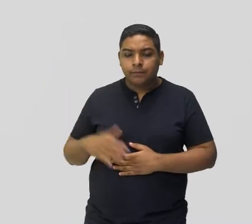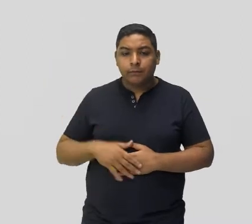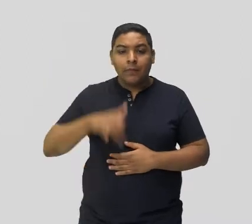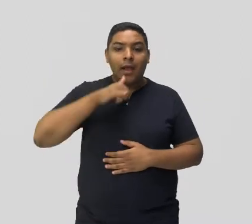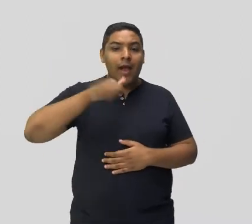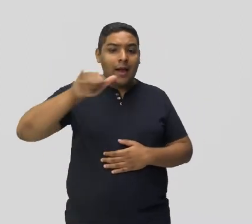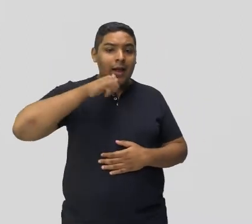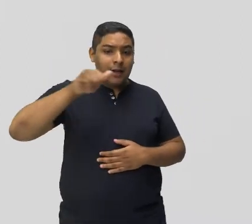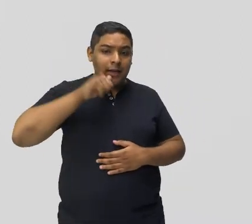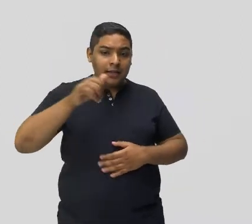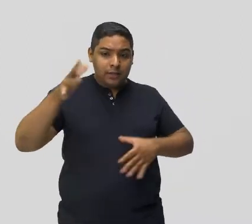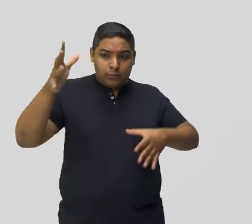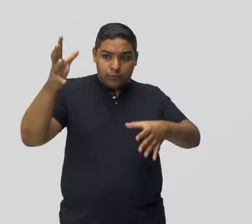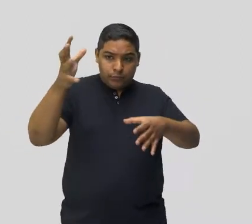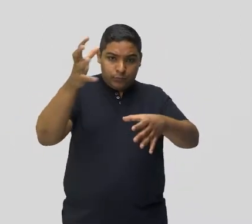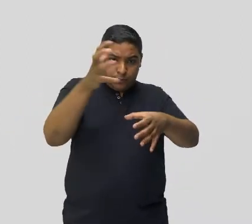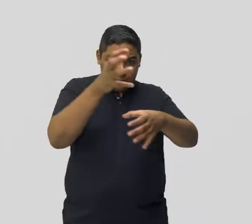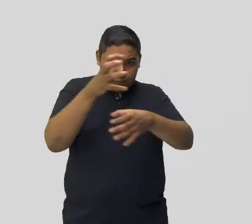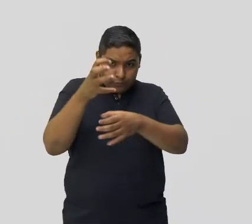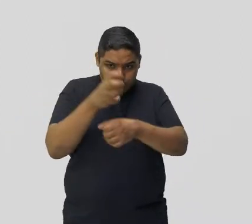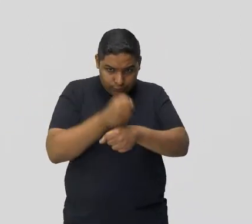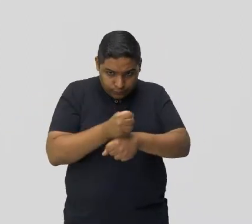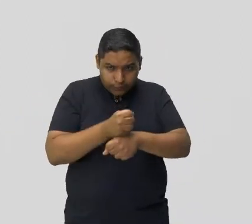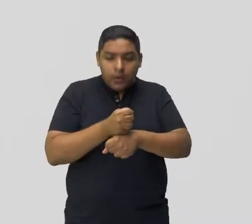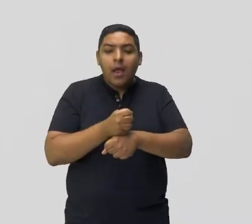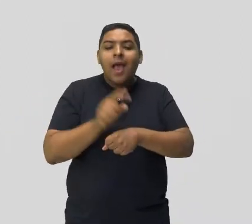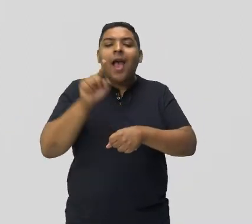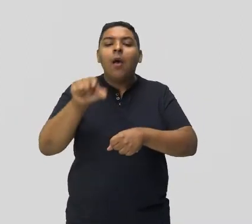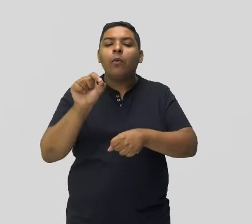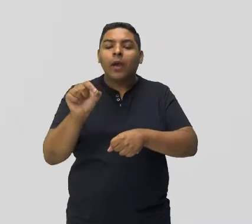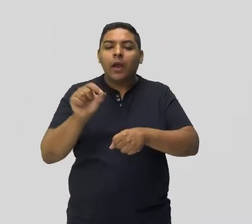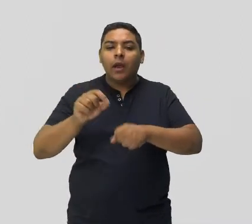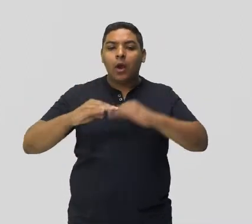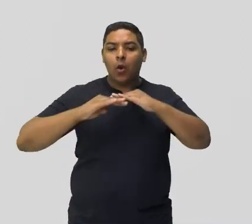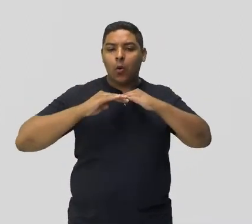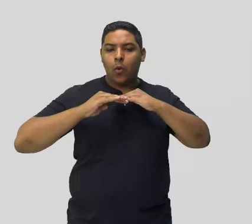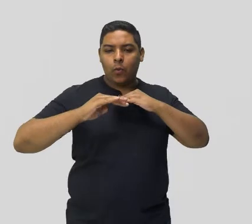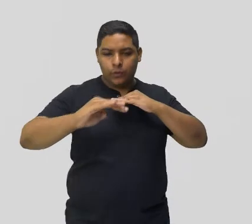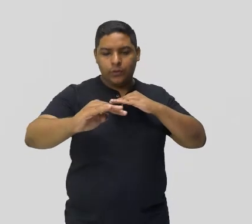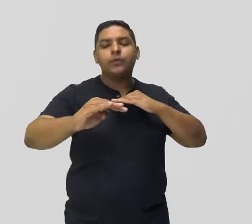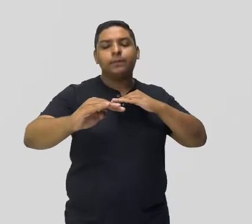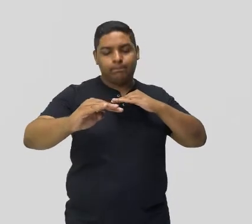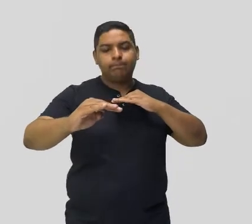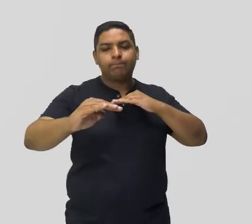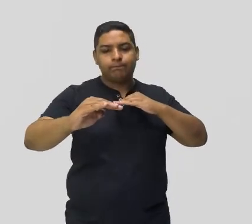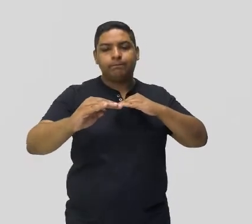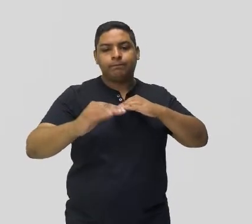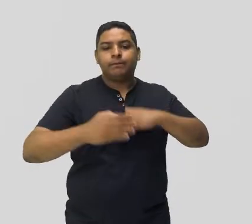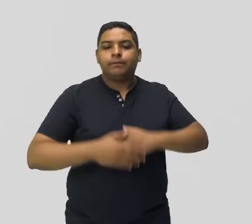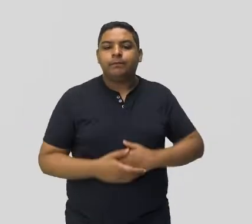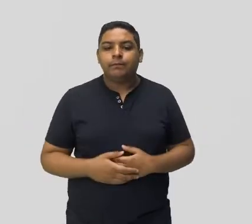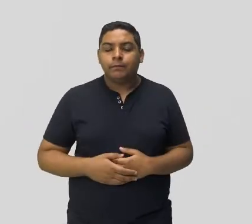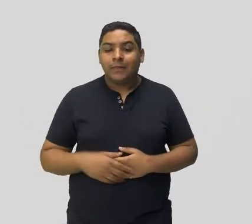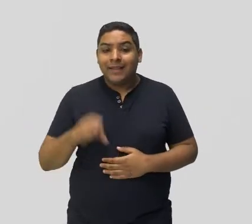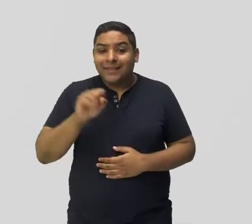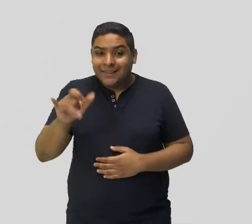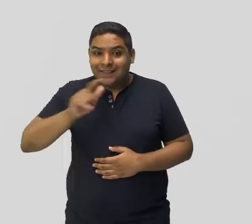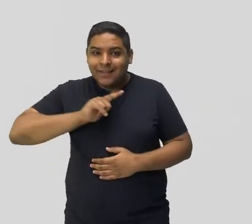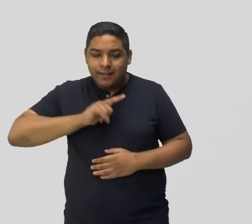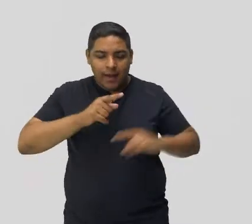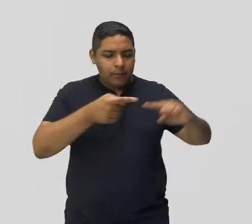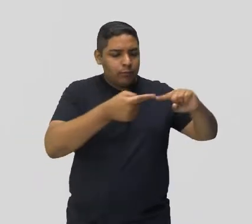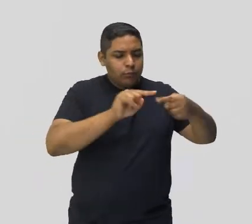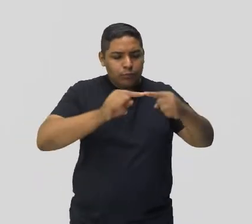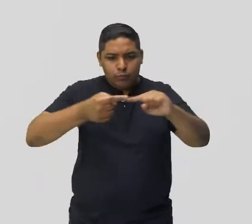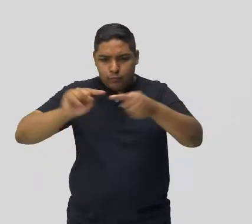carga elétrica acumulada na associação é sempre constante, tá certo? Então, quando eu tenho uma associação em